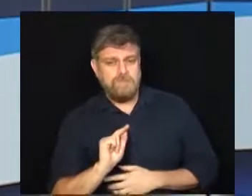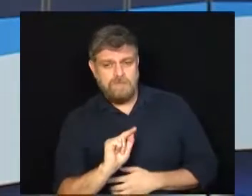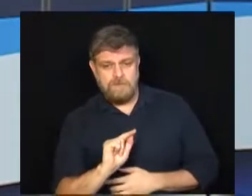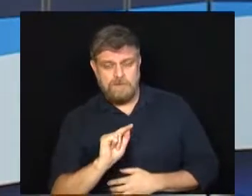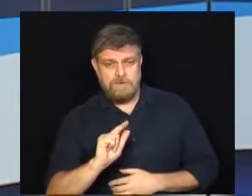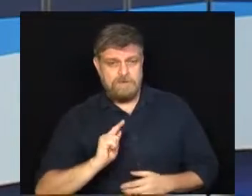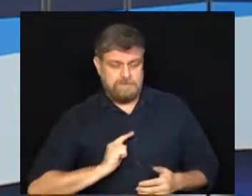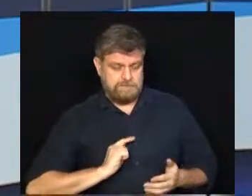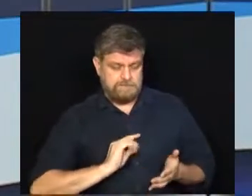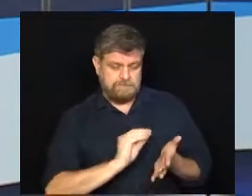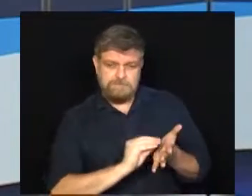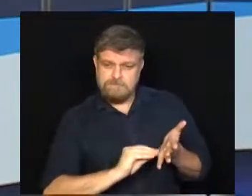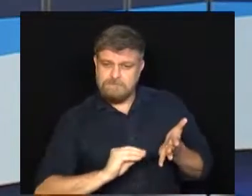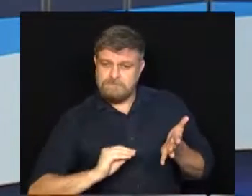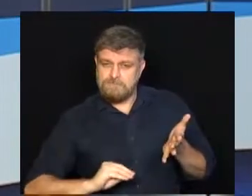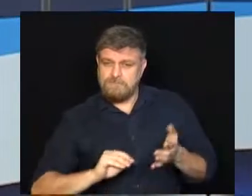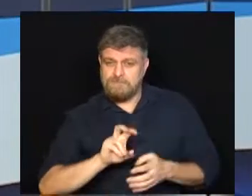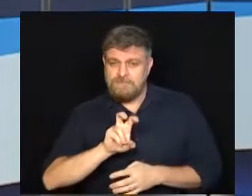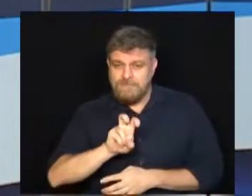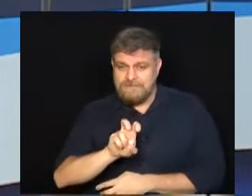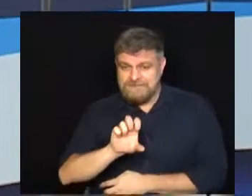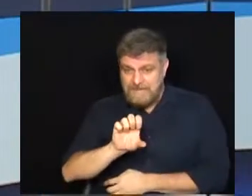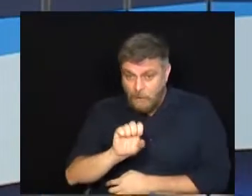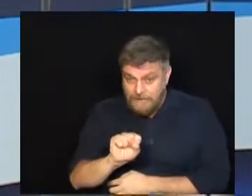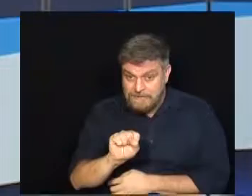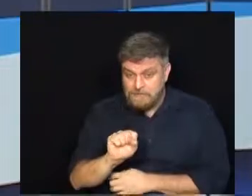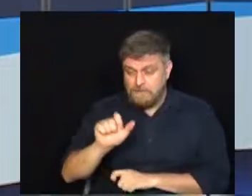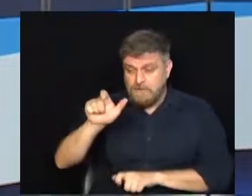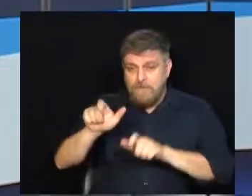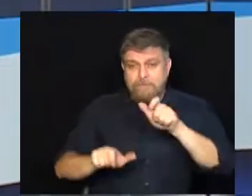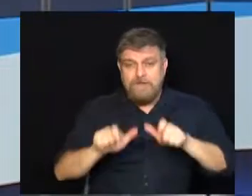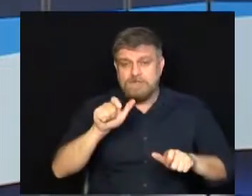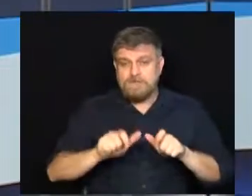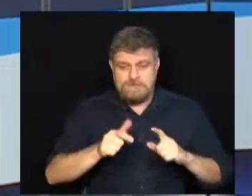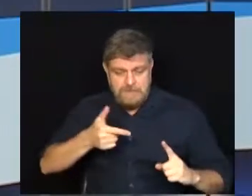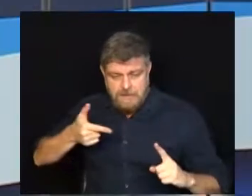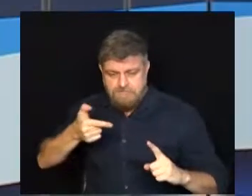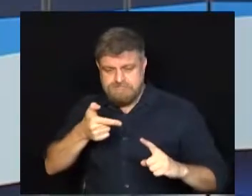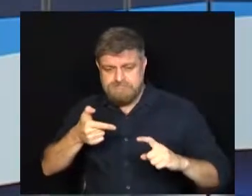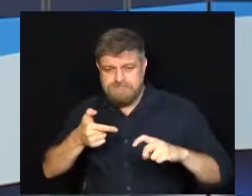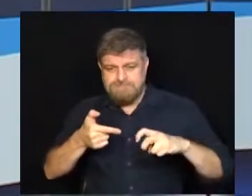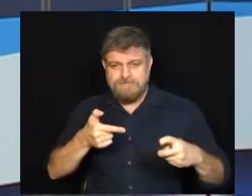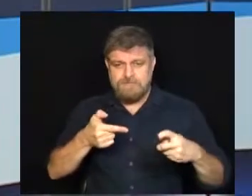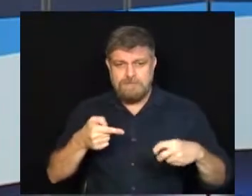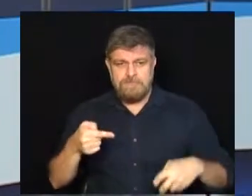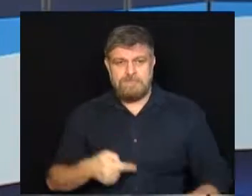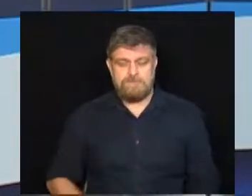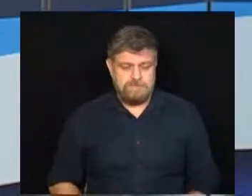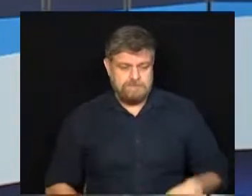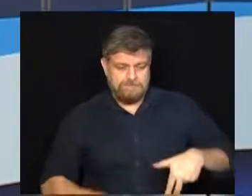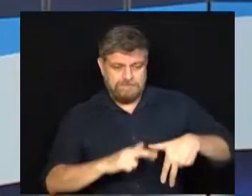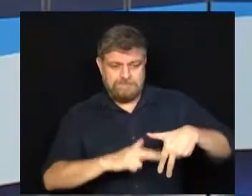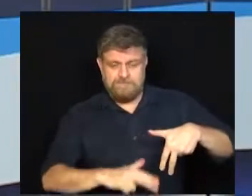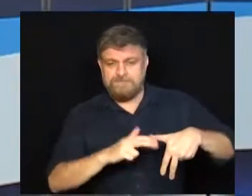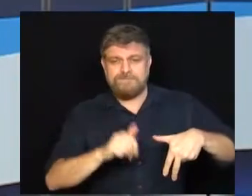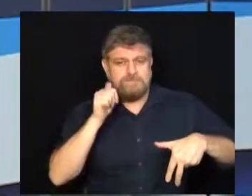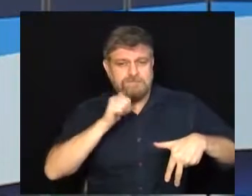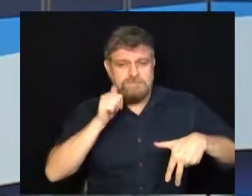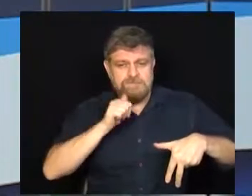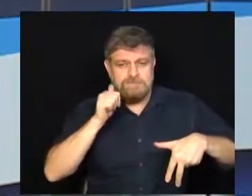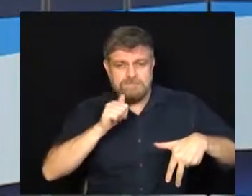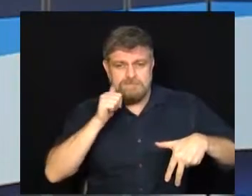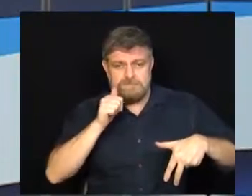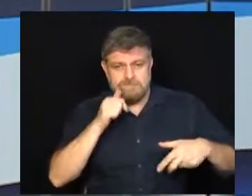em 2008 de 58 assassinatos de pessoas que expressavam o gênero feminino em